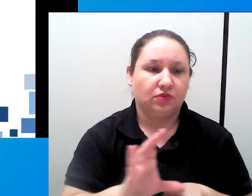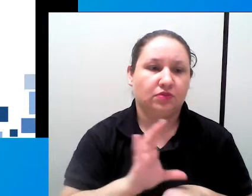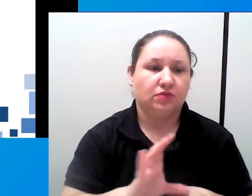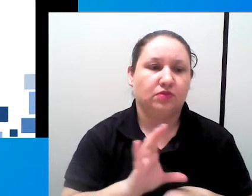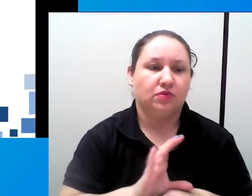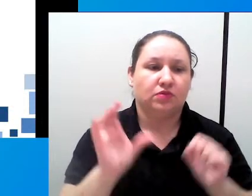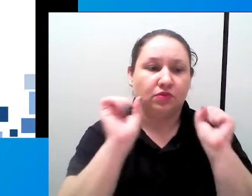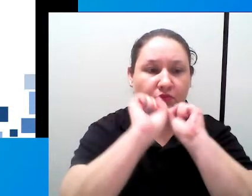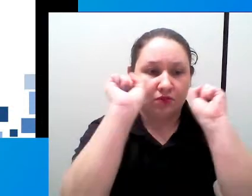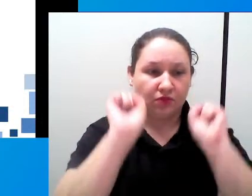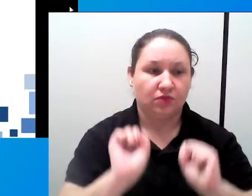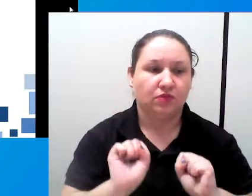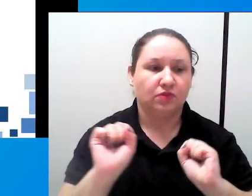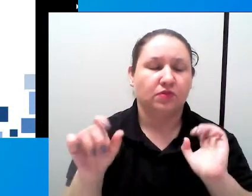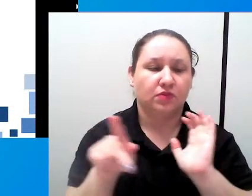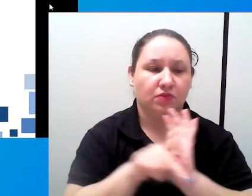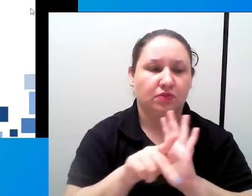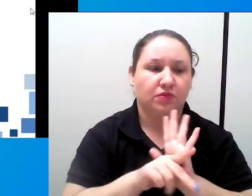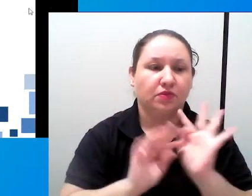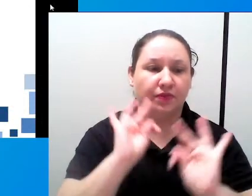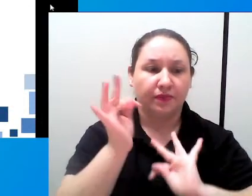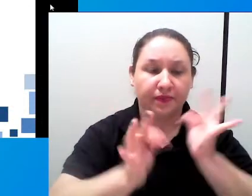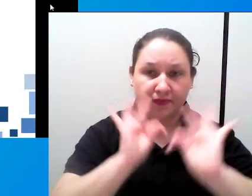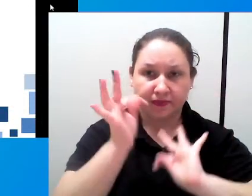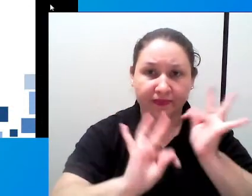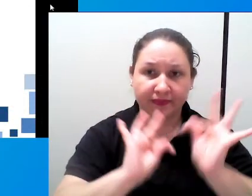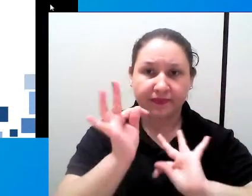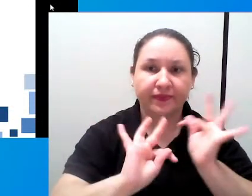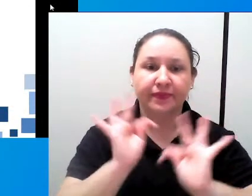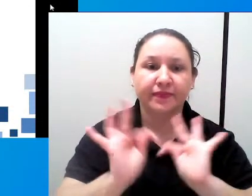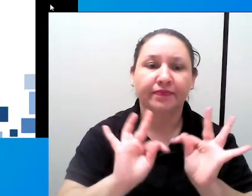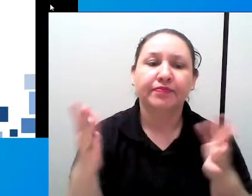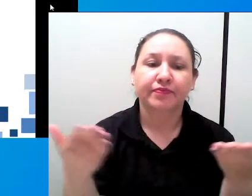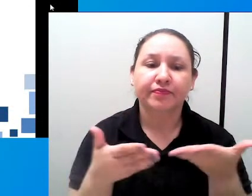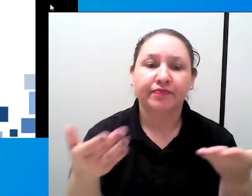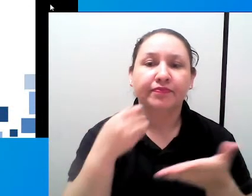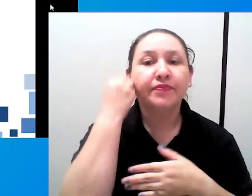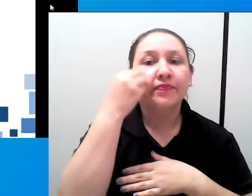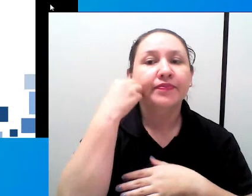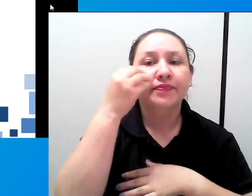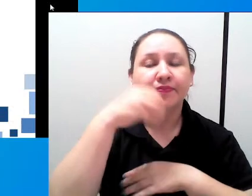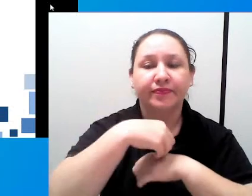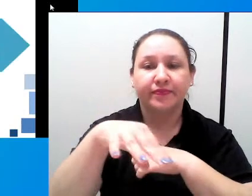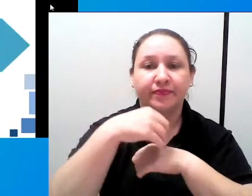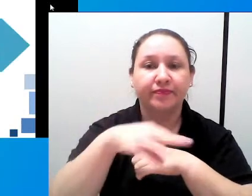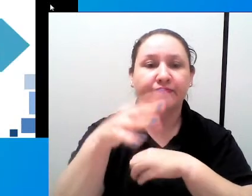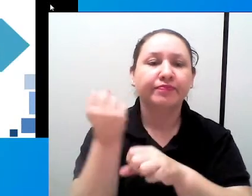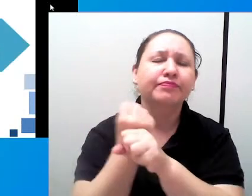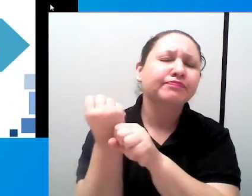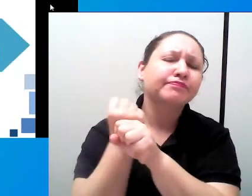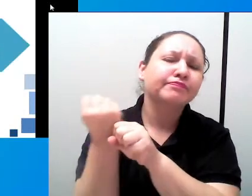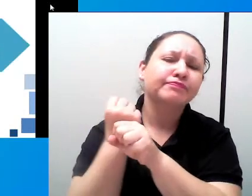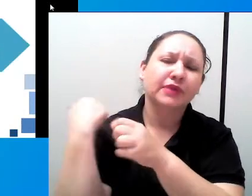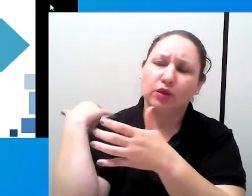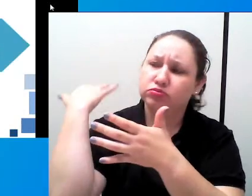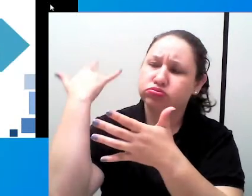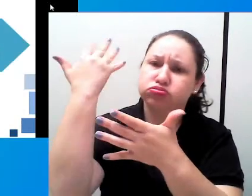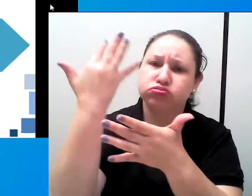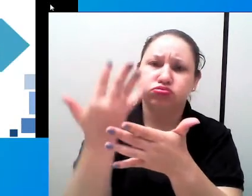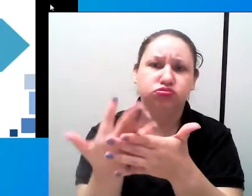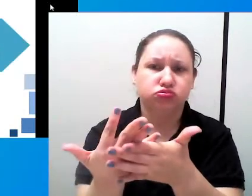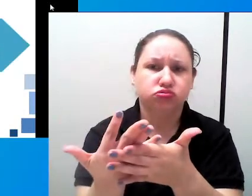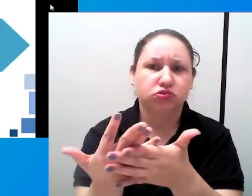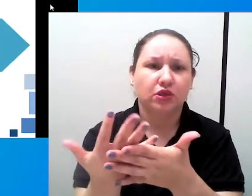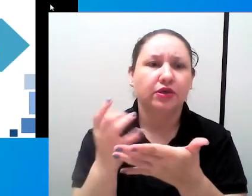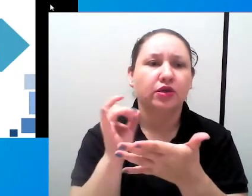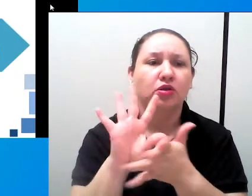curso tecnólogo, e trouxe aqui um pouquinho das nossas experiências de extensão nesses últimos anos. Só para fazer um